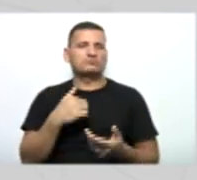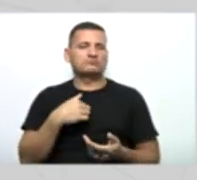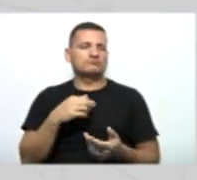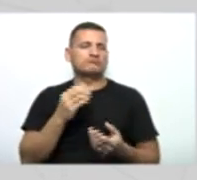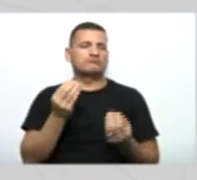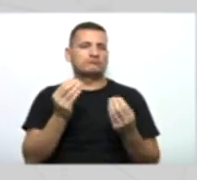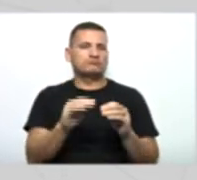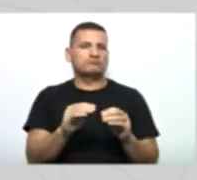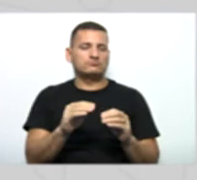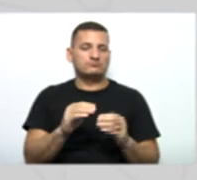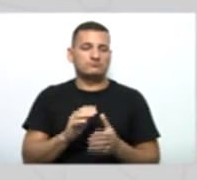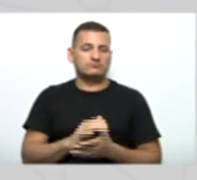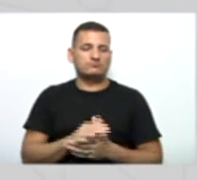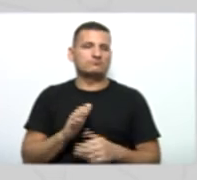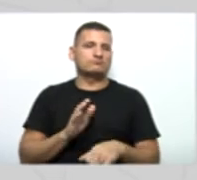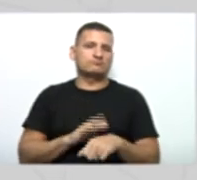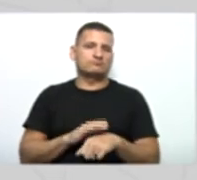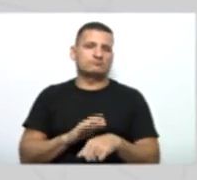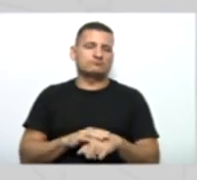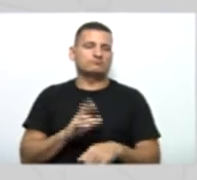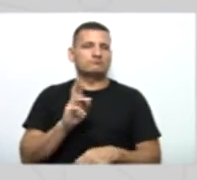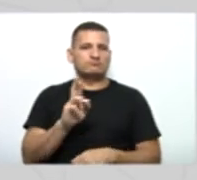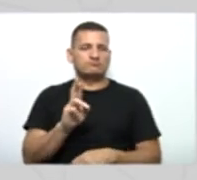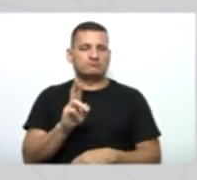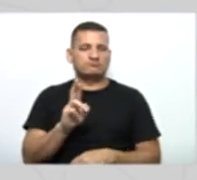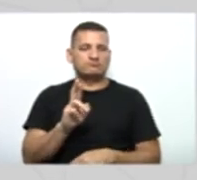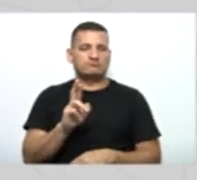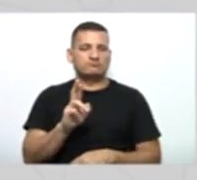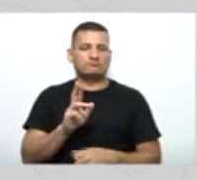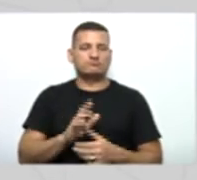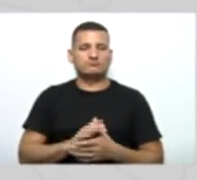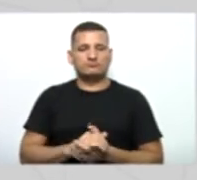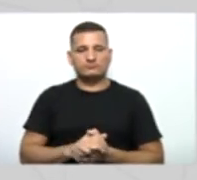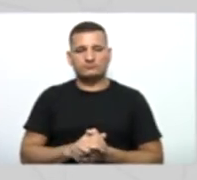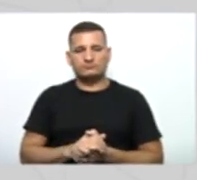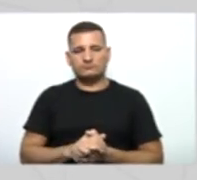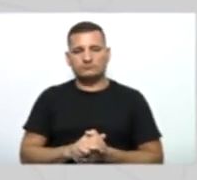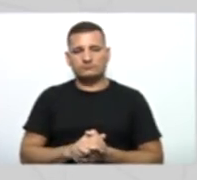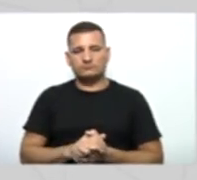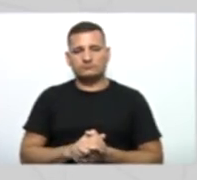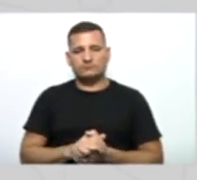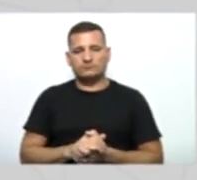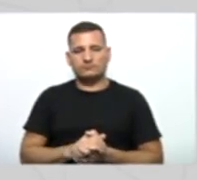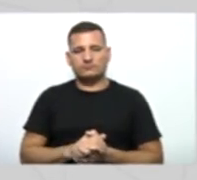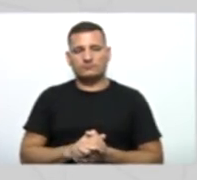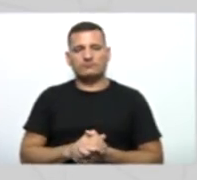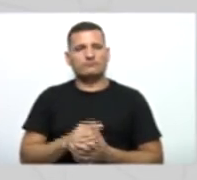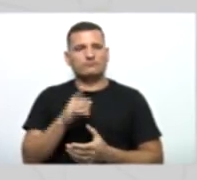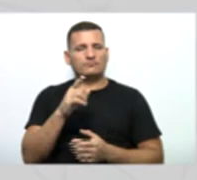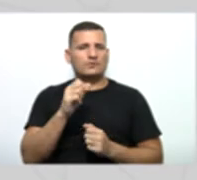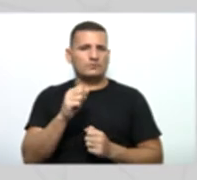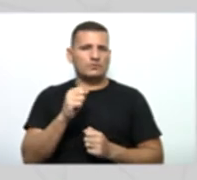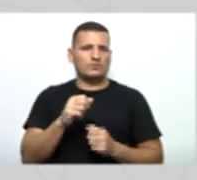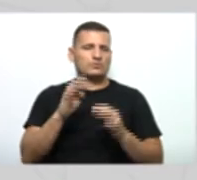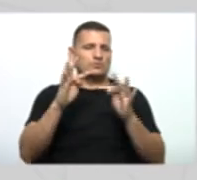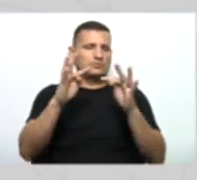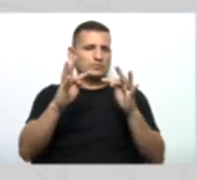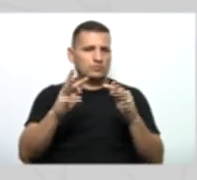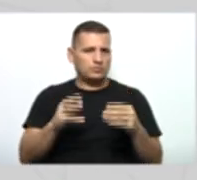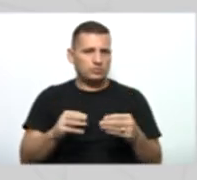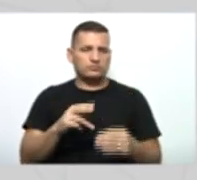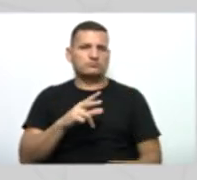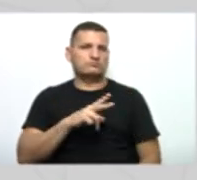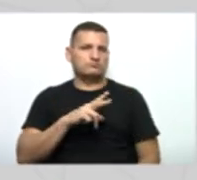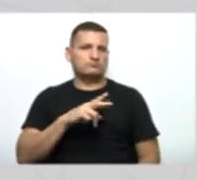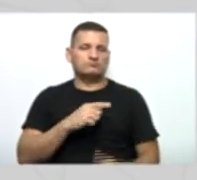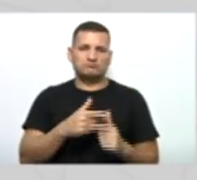privado? Aí vai ficar ao seu critério, beleza? Você pode definir todos os atributos como privado, não tem